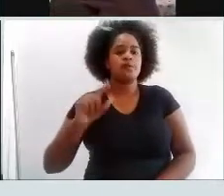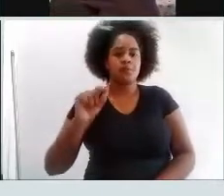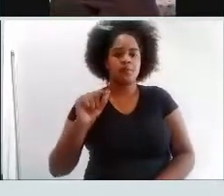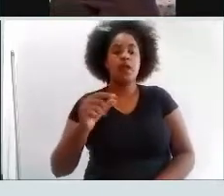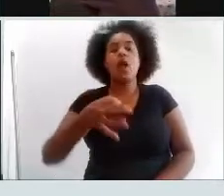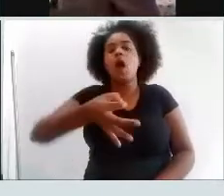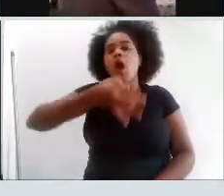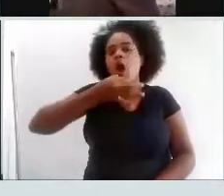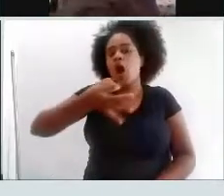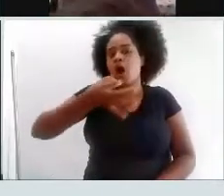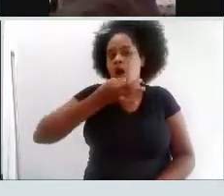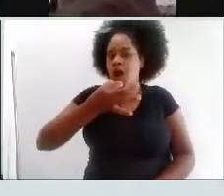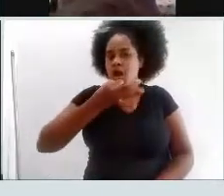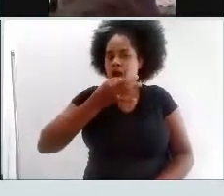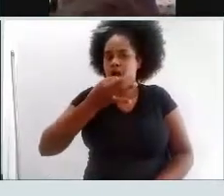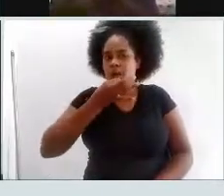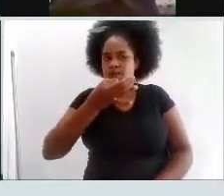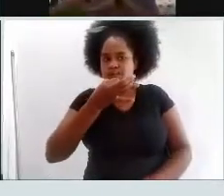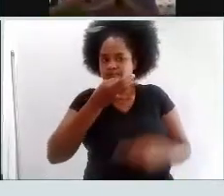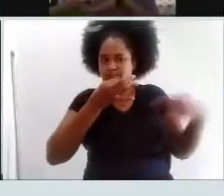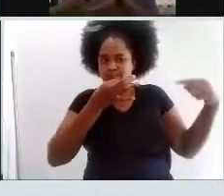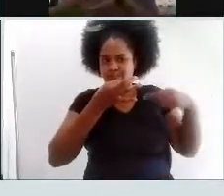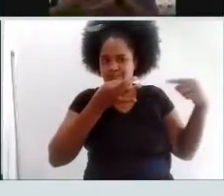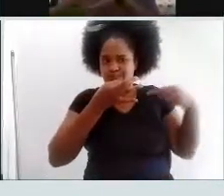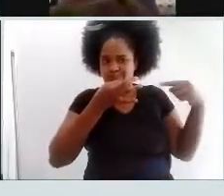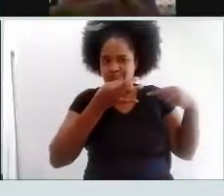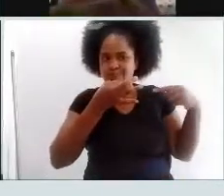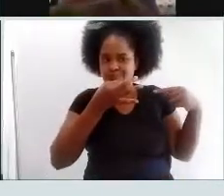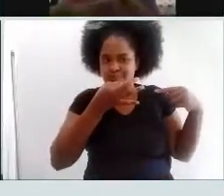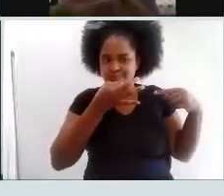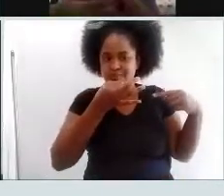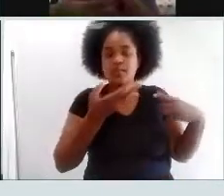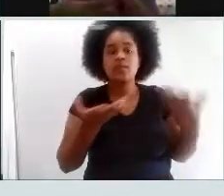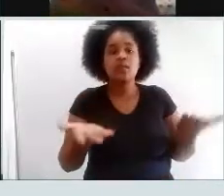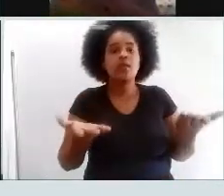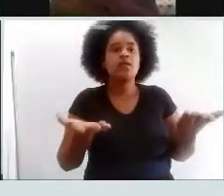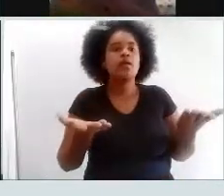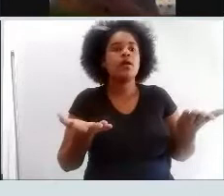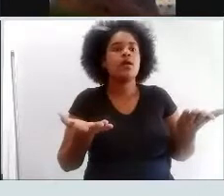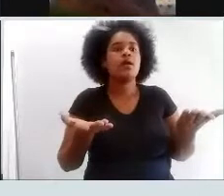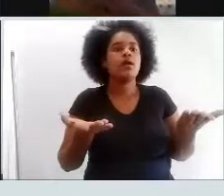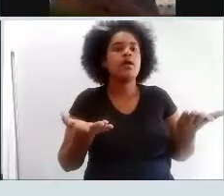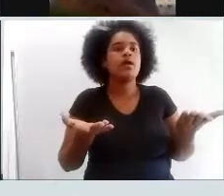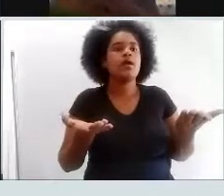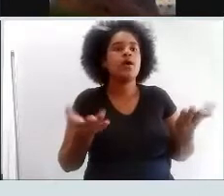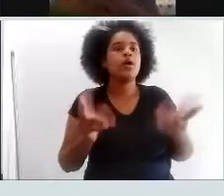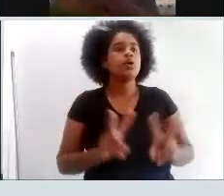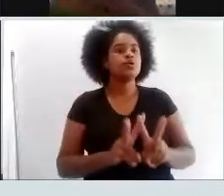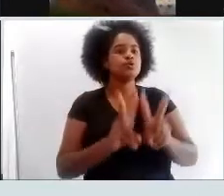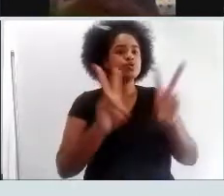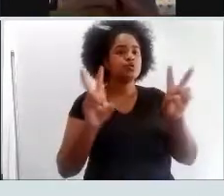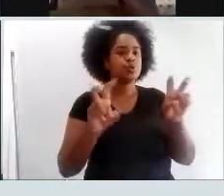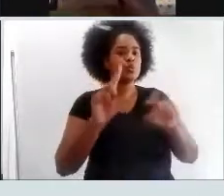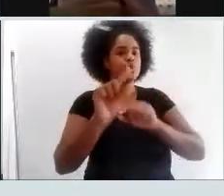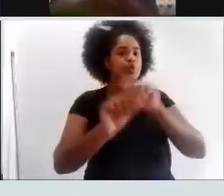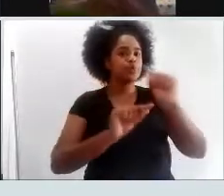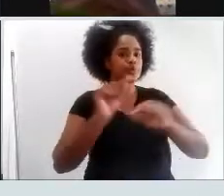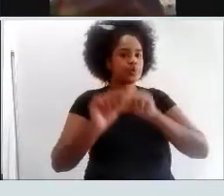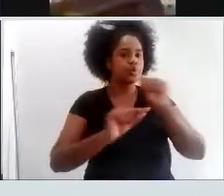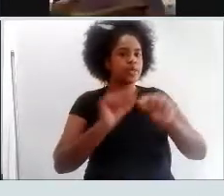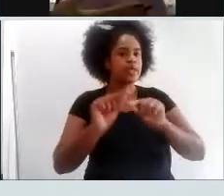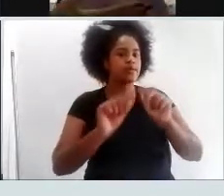opinar, a gente refutar, corresponde a nossa tese, corresponde a